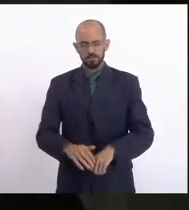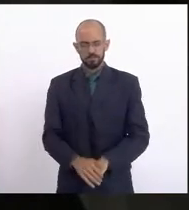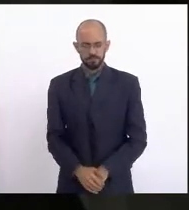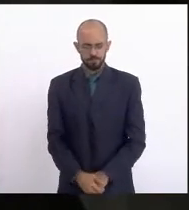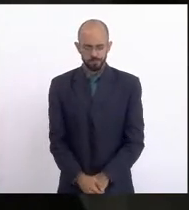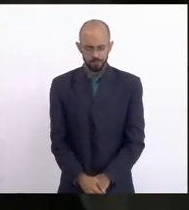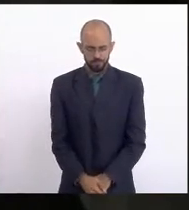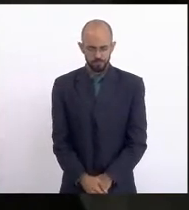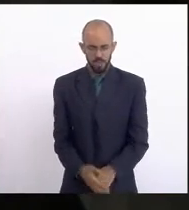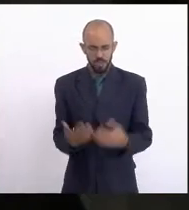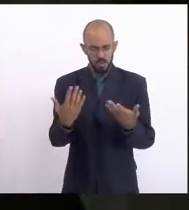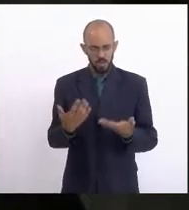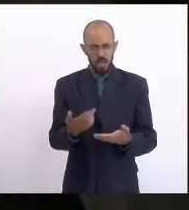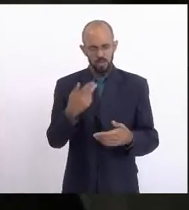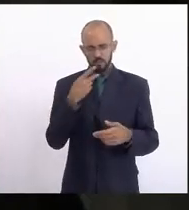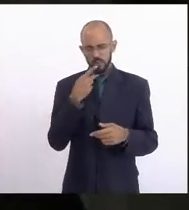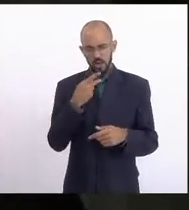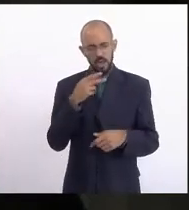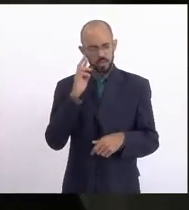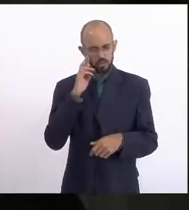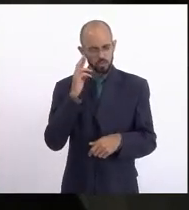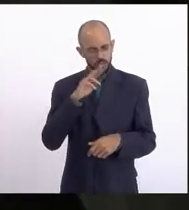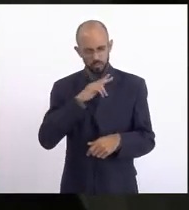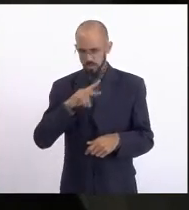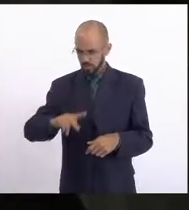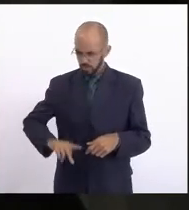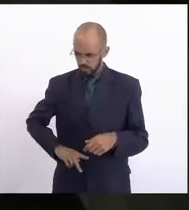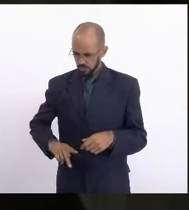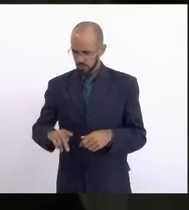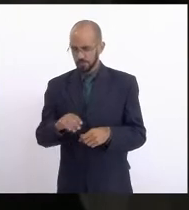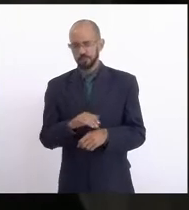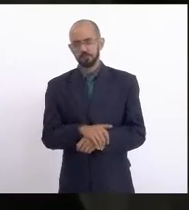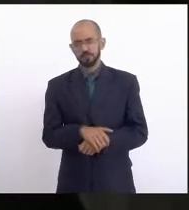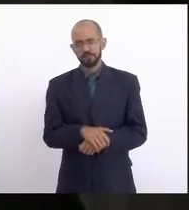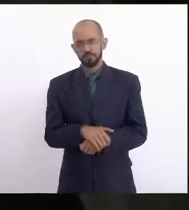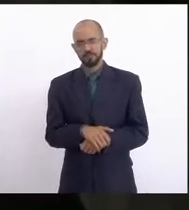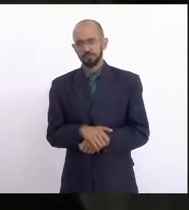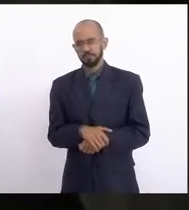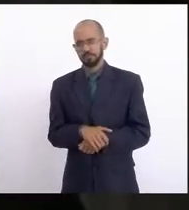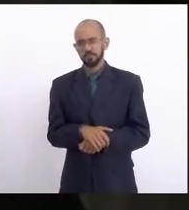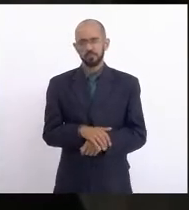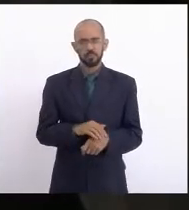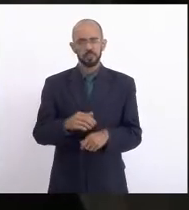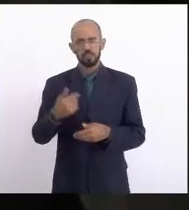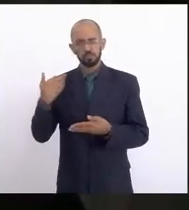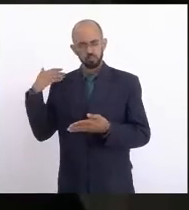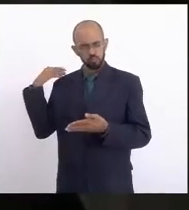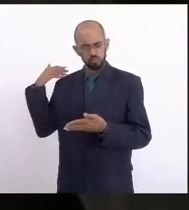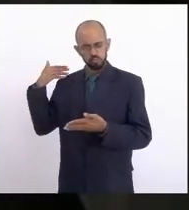queria registrar, senhor presidente, que ao longo